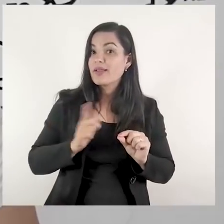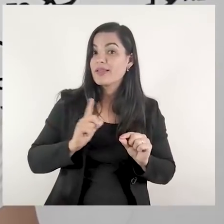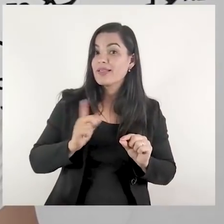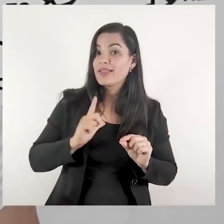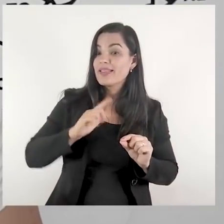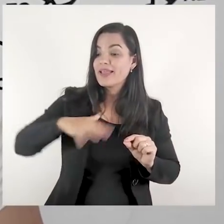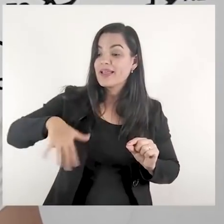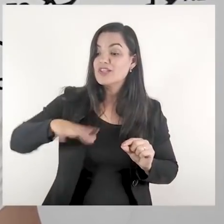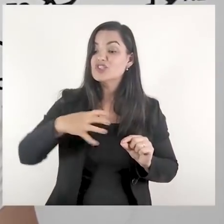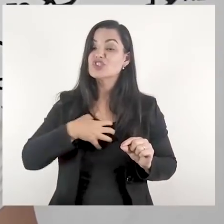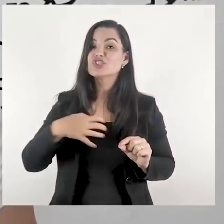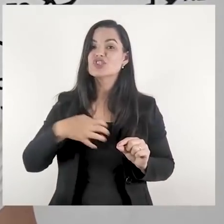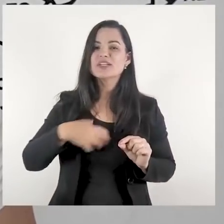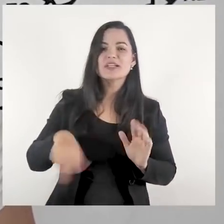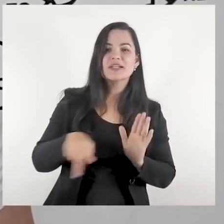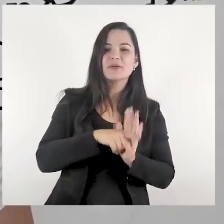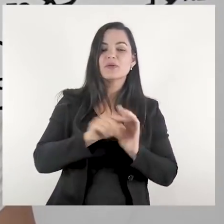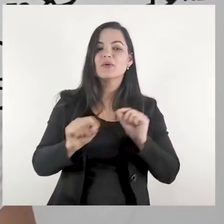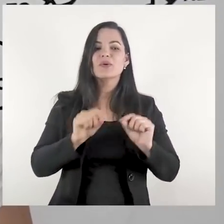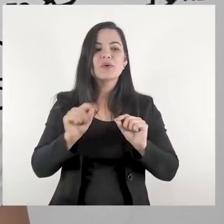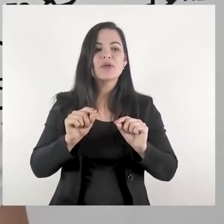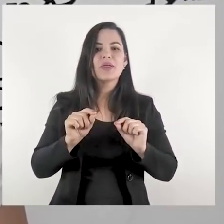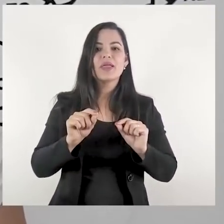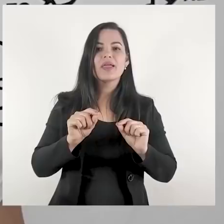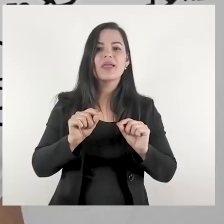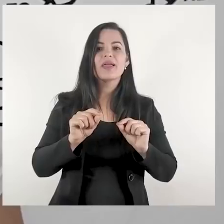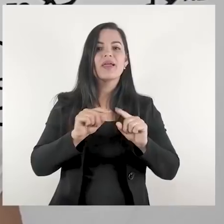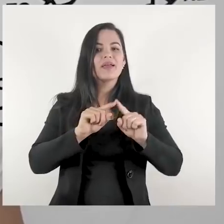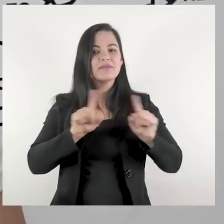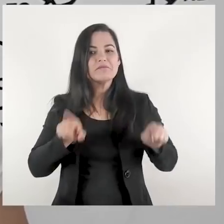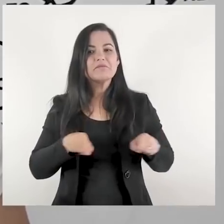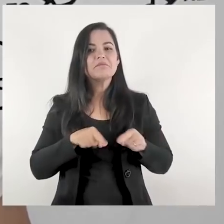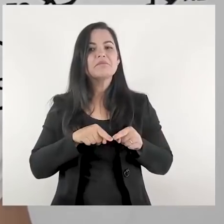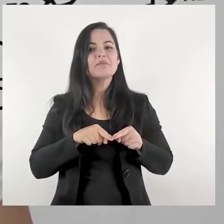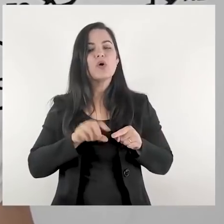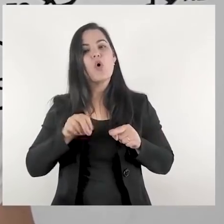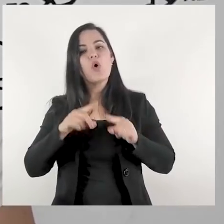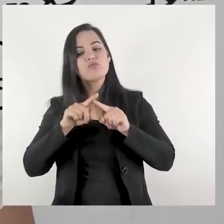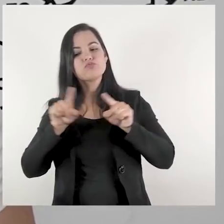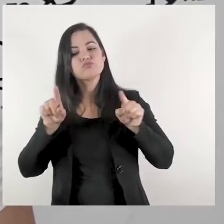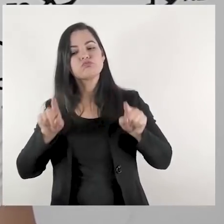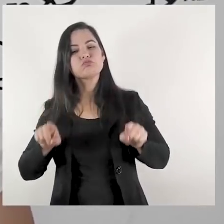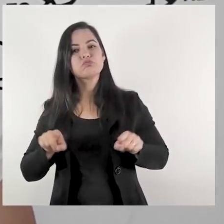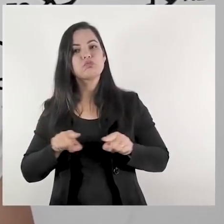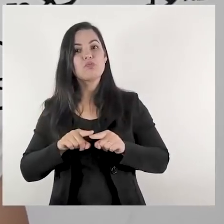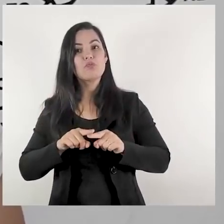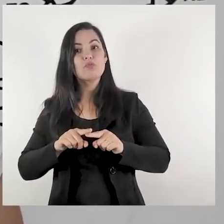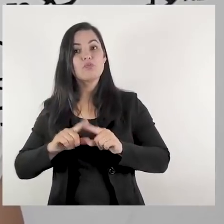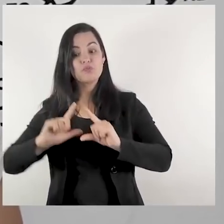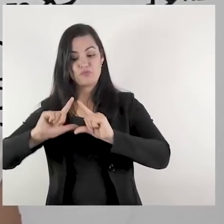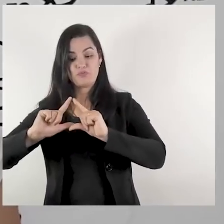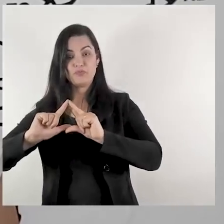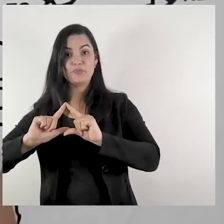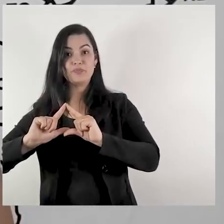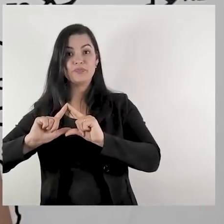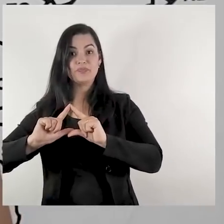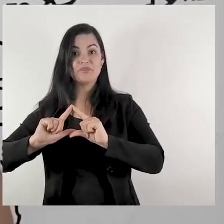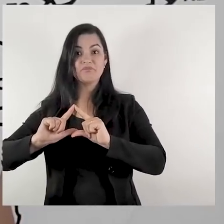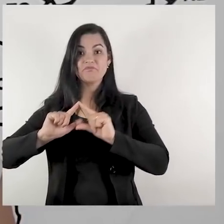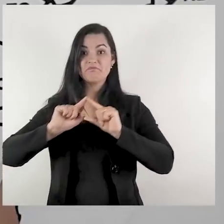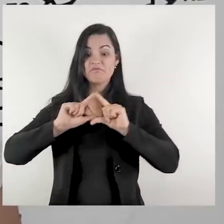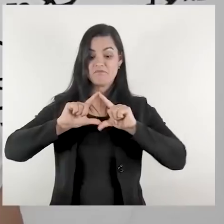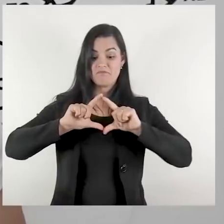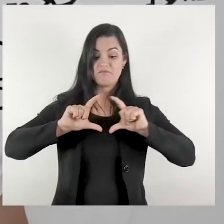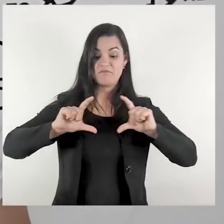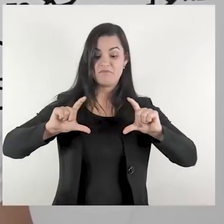à sua volta, identificando algumas formas geométricas. Será que nós temos triângulos,